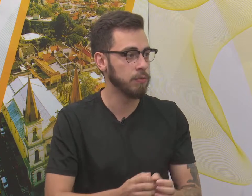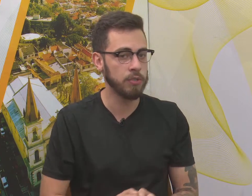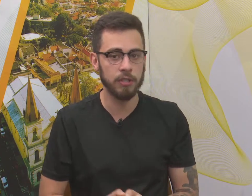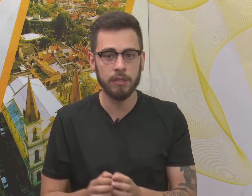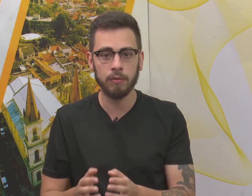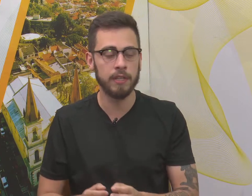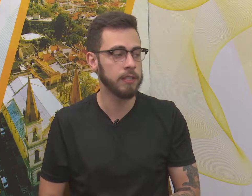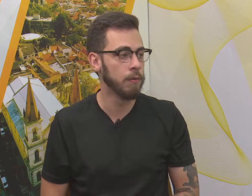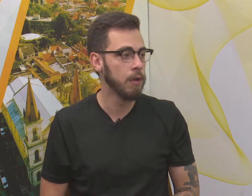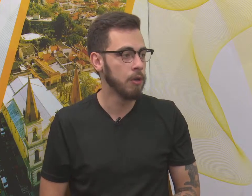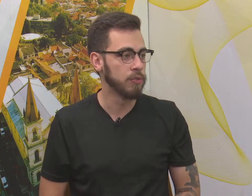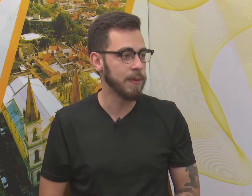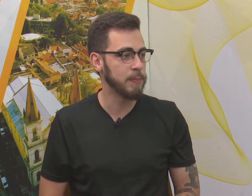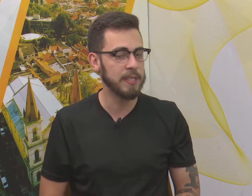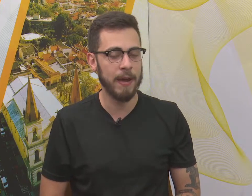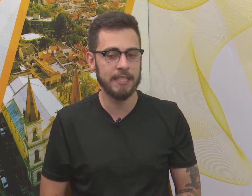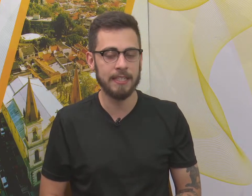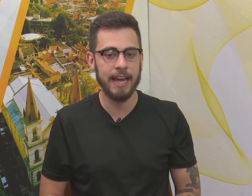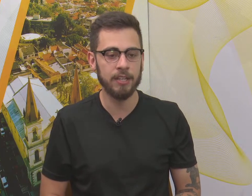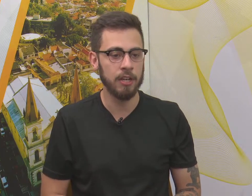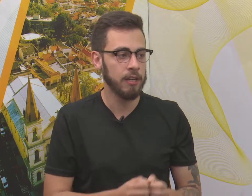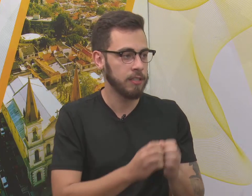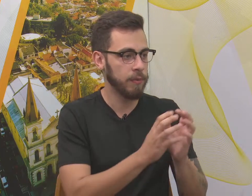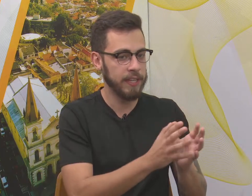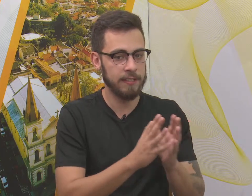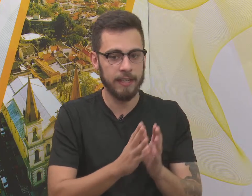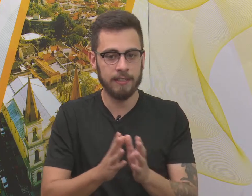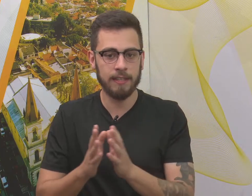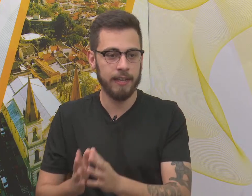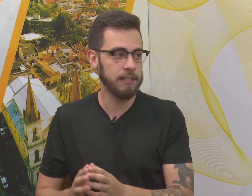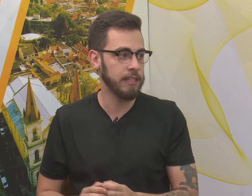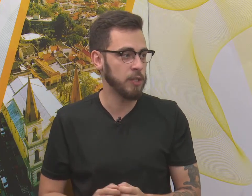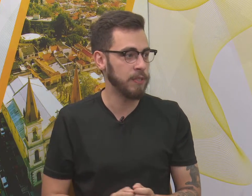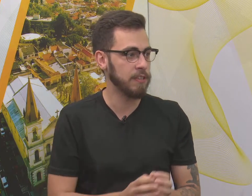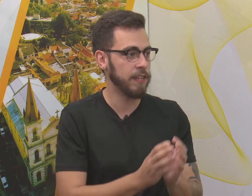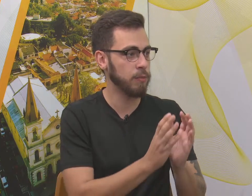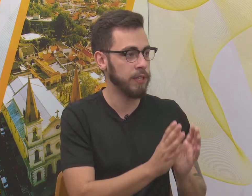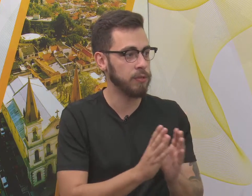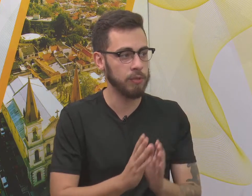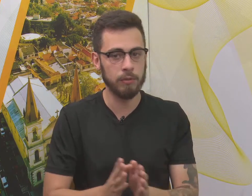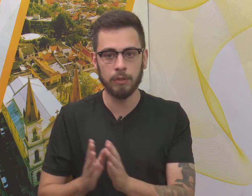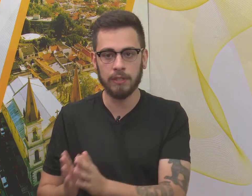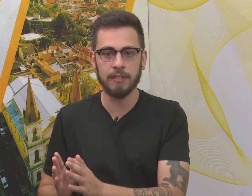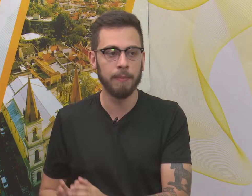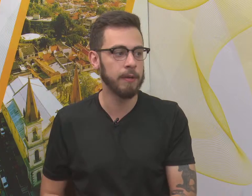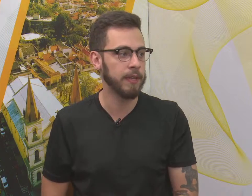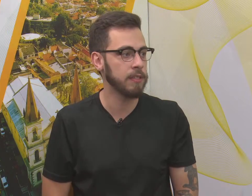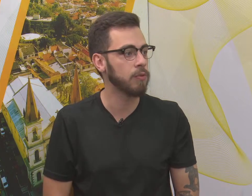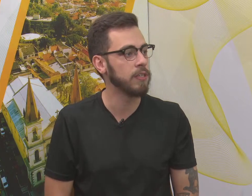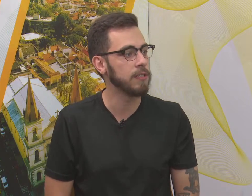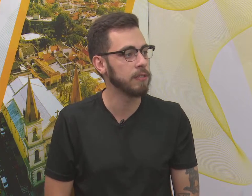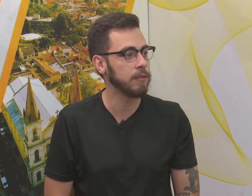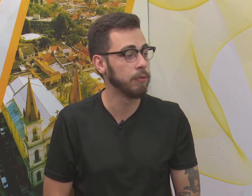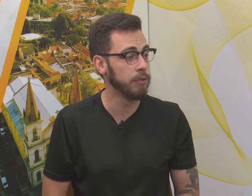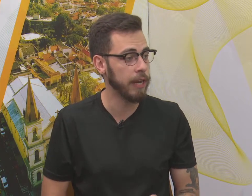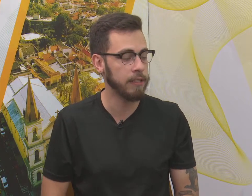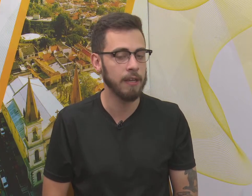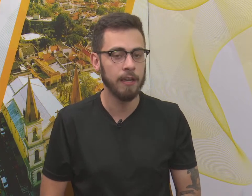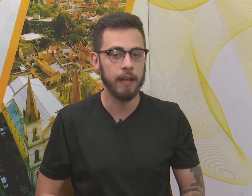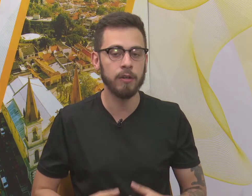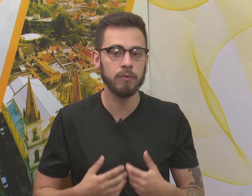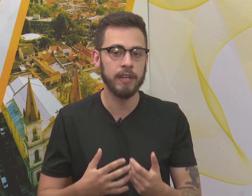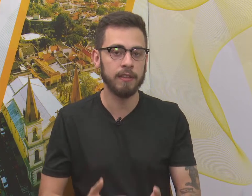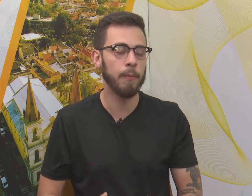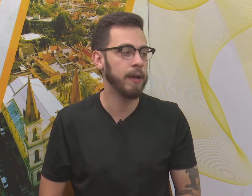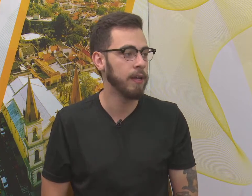de saúde, tanto de educação, os temas principais da cidade são esse, a gente precisa falar sobre isso essa semana porque essas coisas estão urgentes